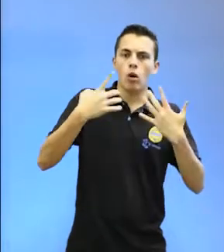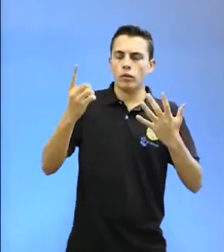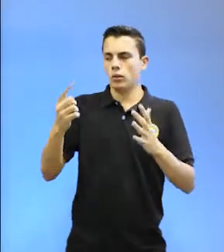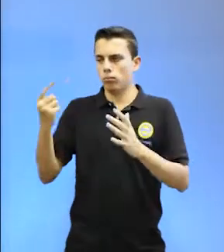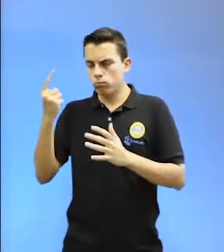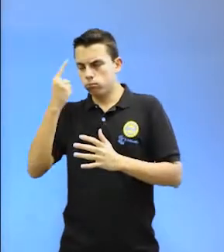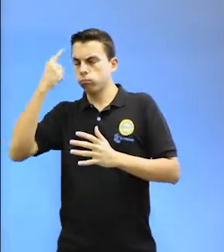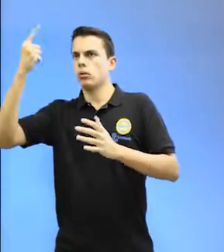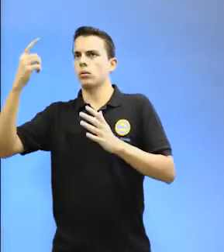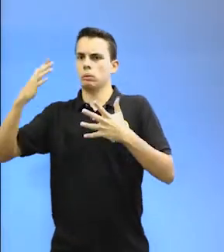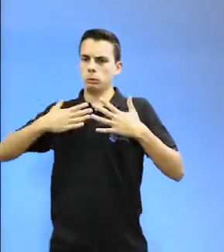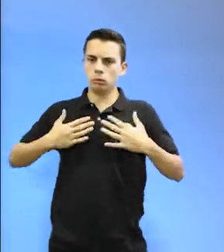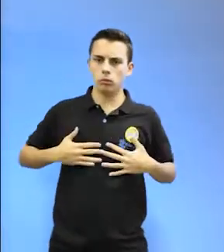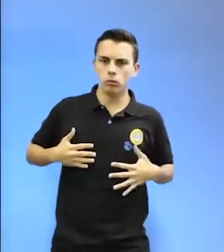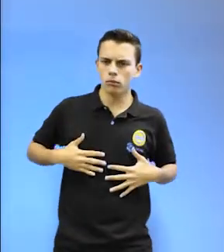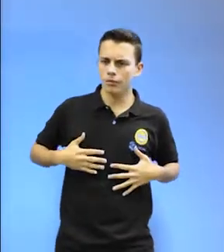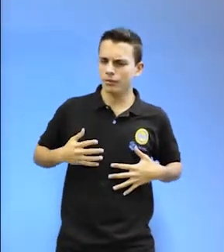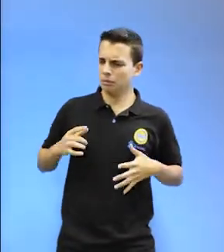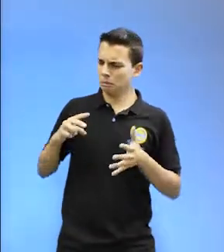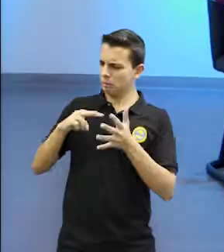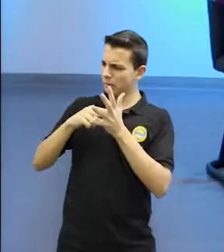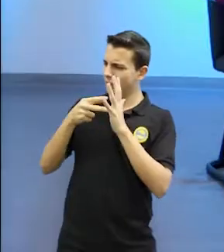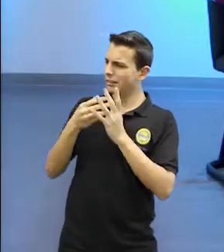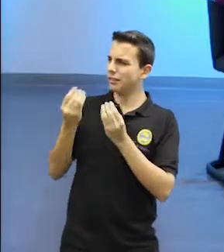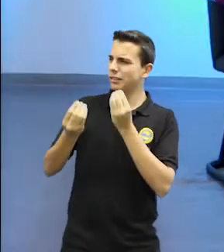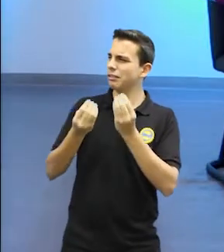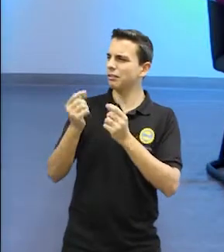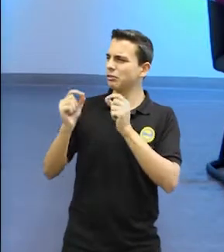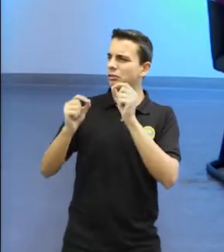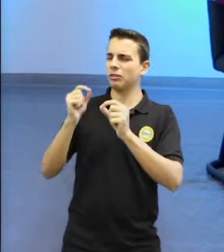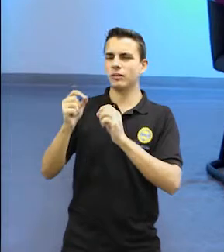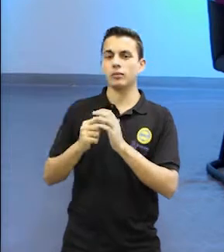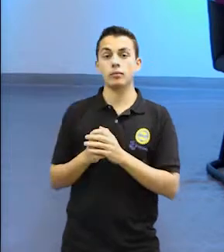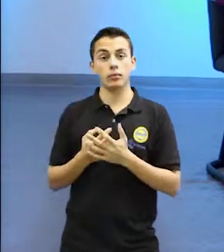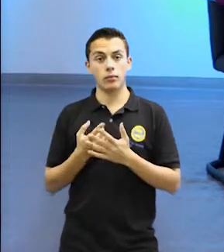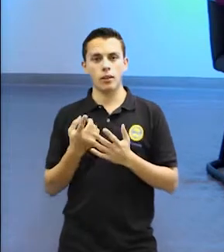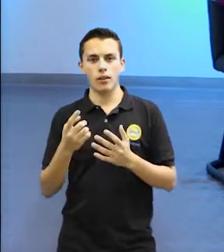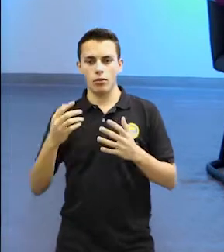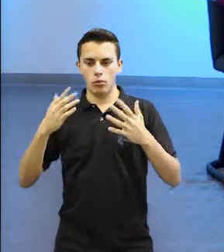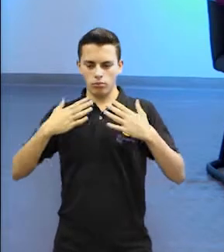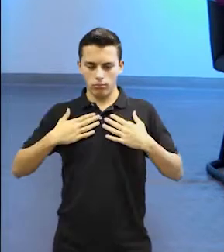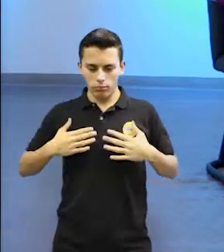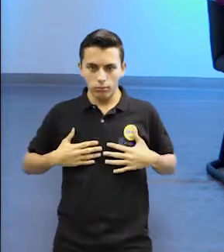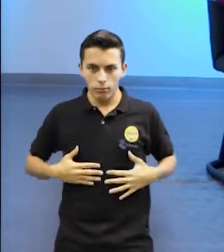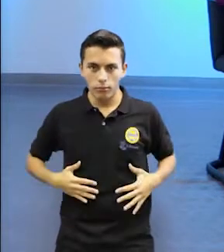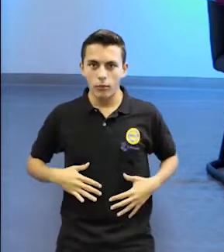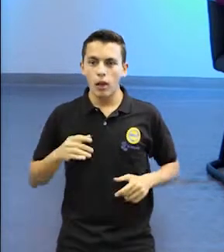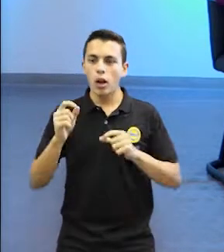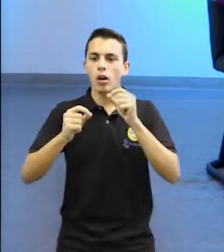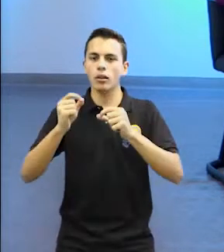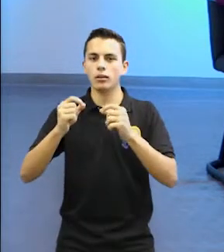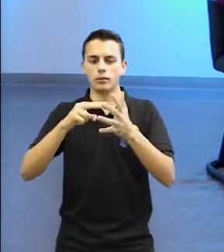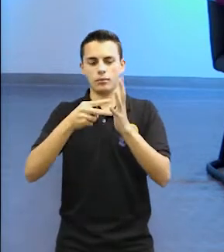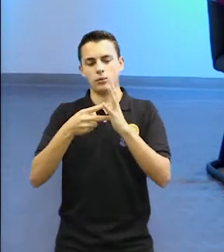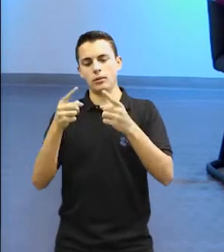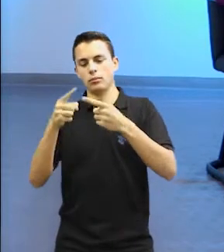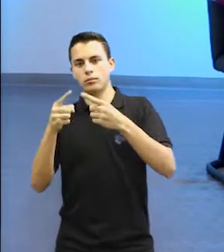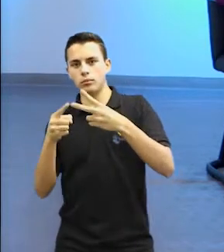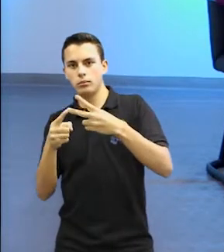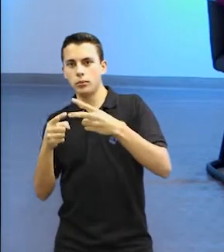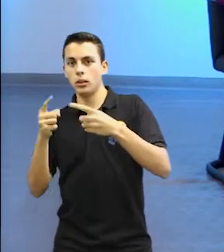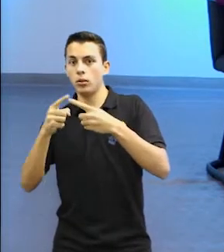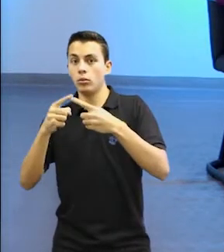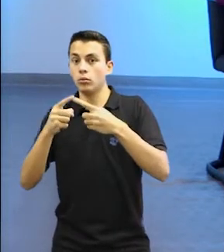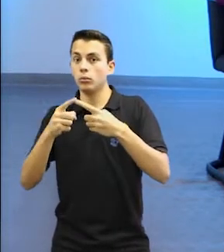Tocas. Né? Olha que nome legal, gente. O Tu Se Toca é no sentido duplo, né? Porque ela se toca aqui, né?